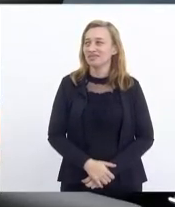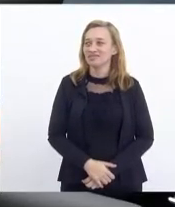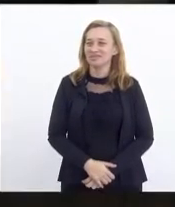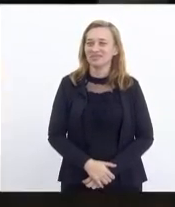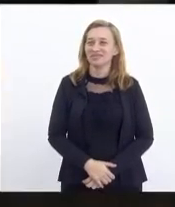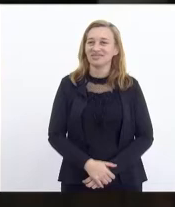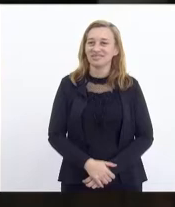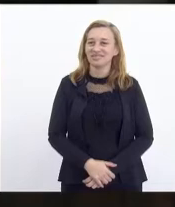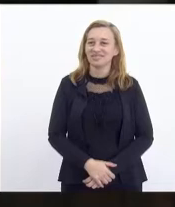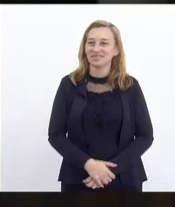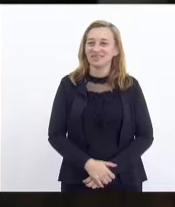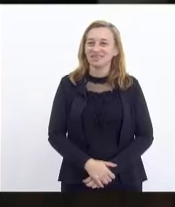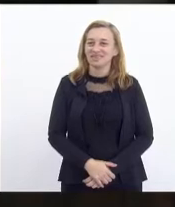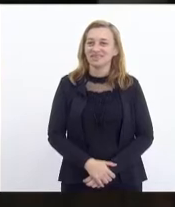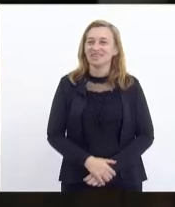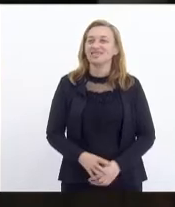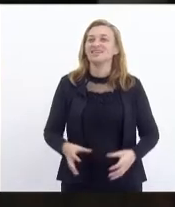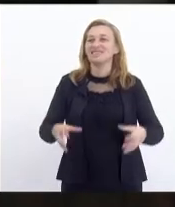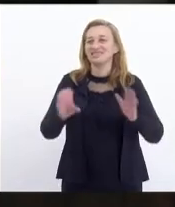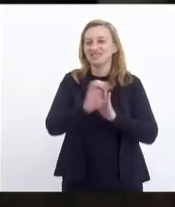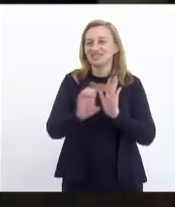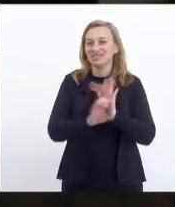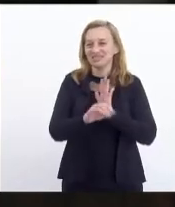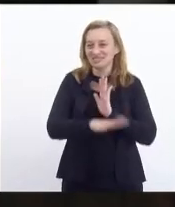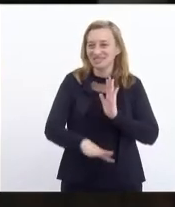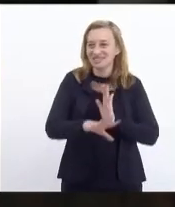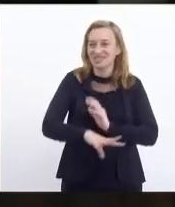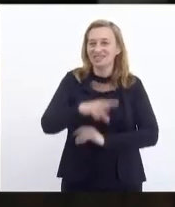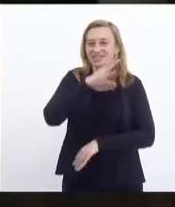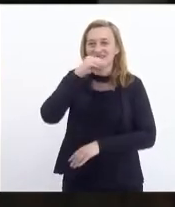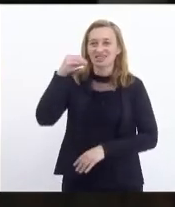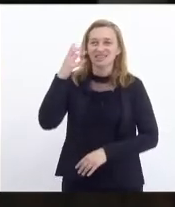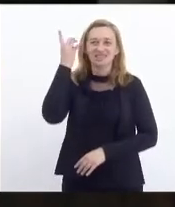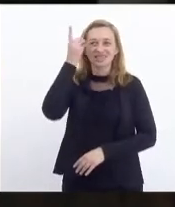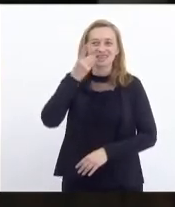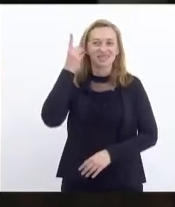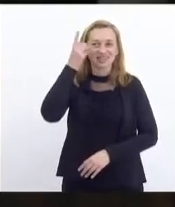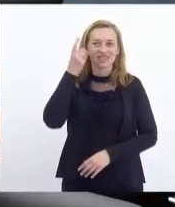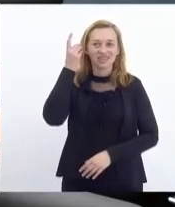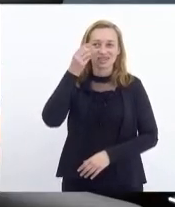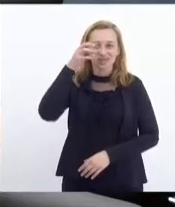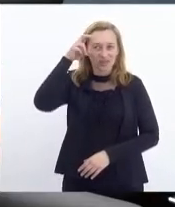Pela Comissão de Assuntos da Criança, Adolescente e do Idoso, deputada Rosane Félix.